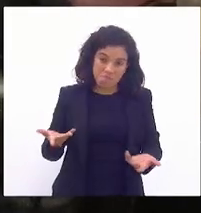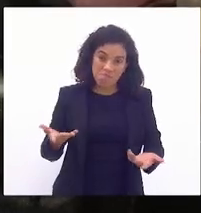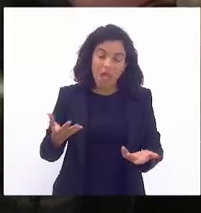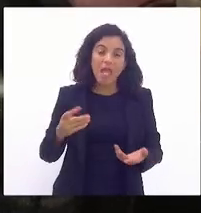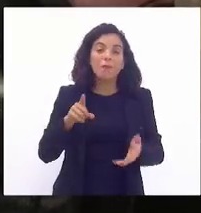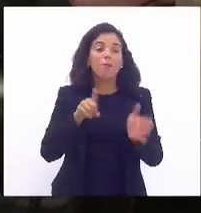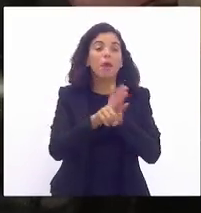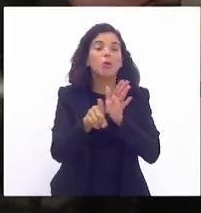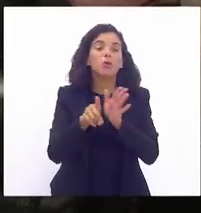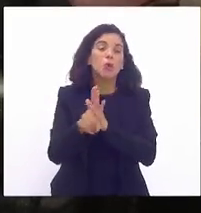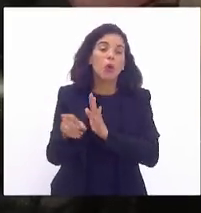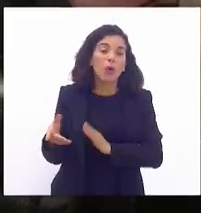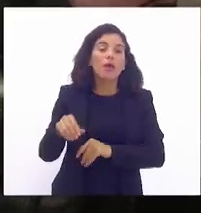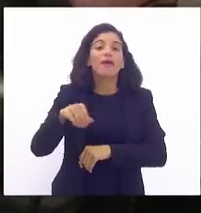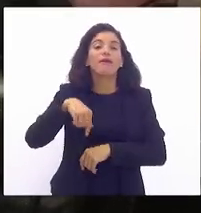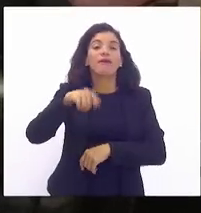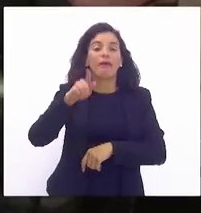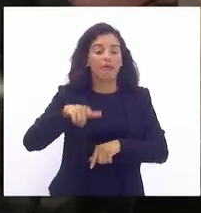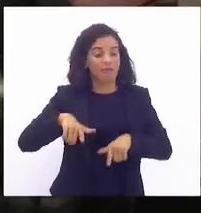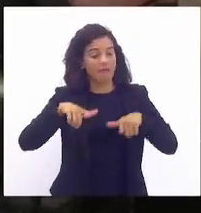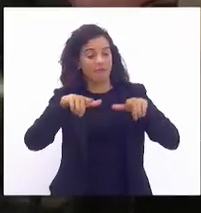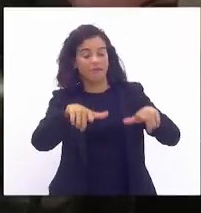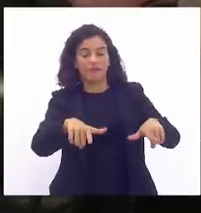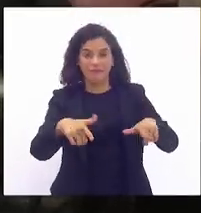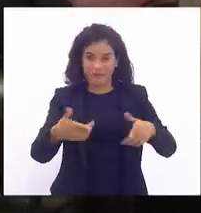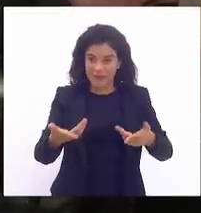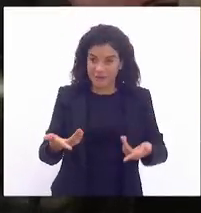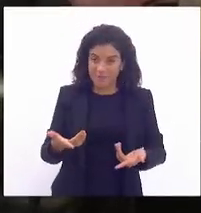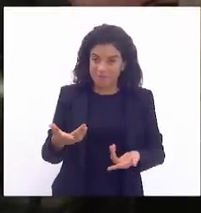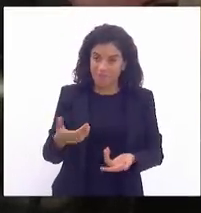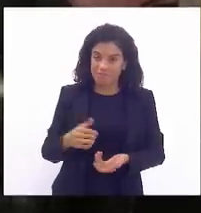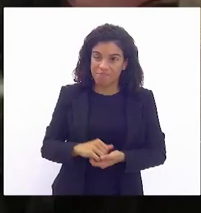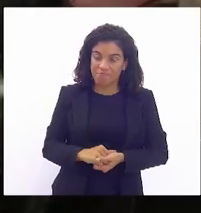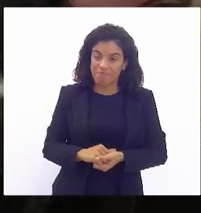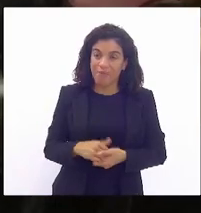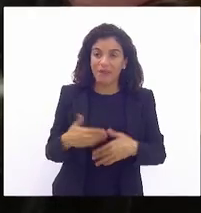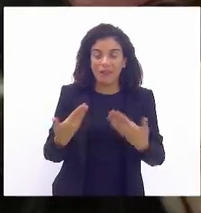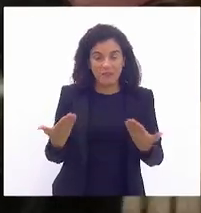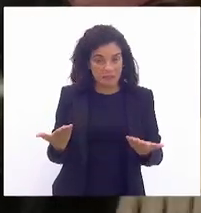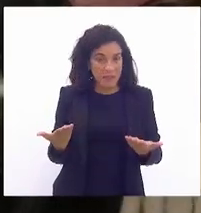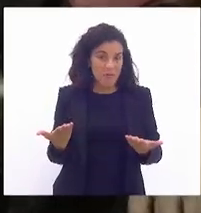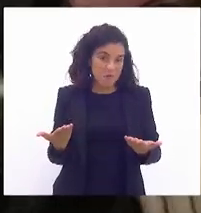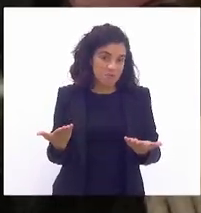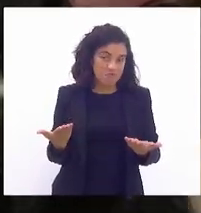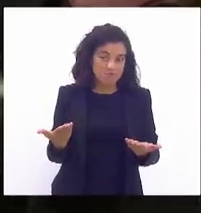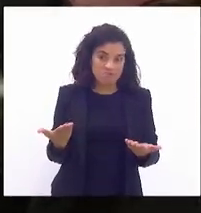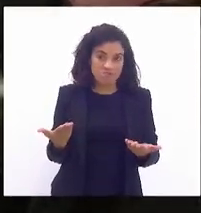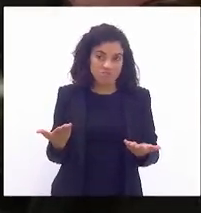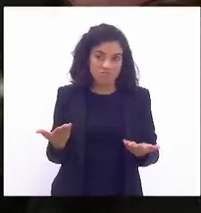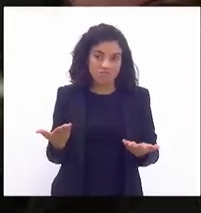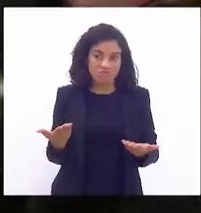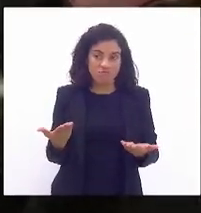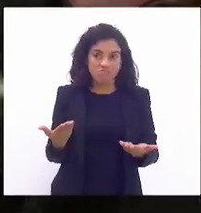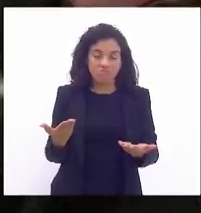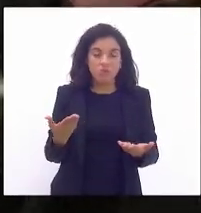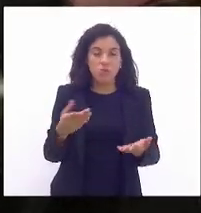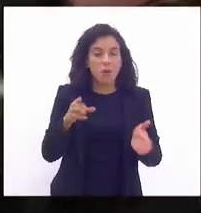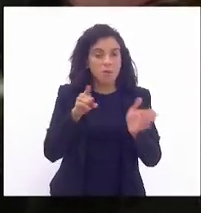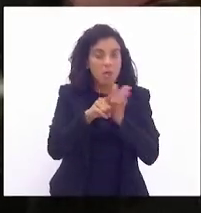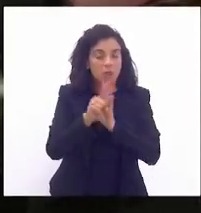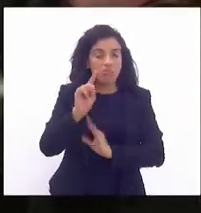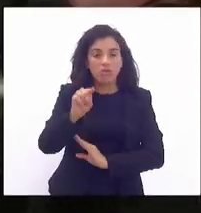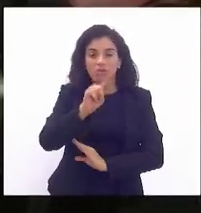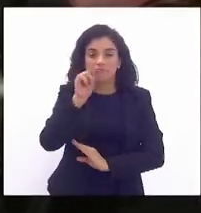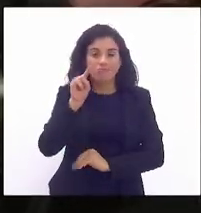a certificação e a tragédia aconteceu lá, né? Então fica aí uma indagação